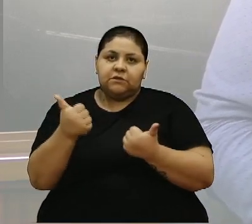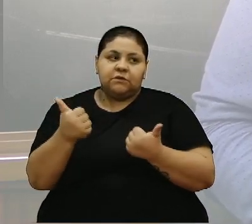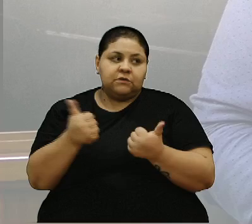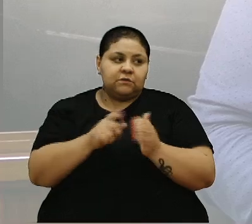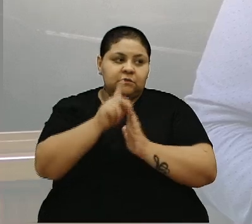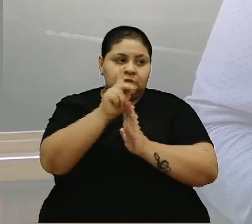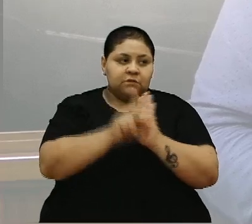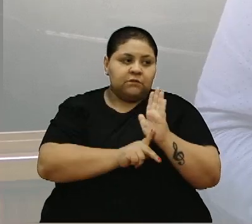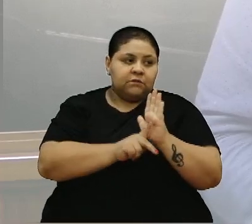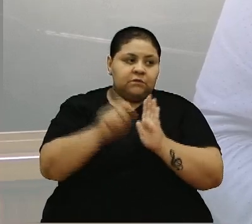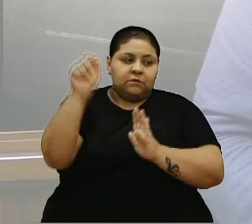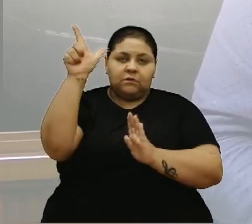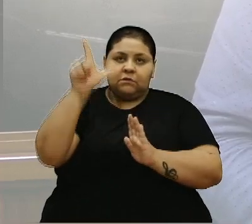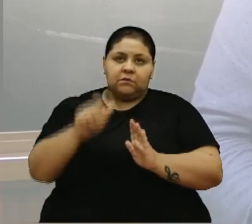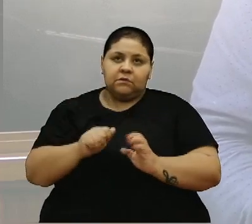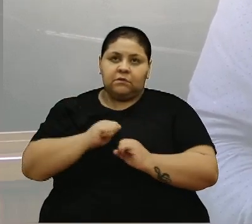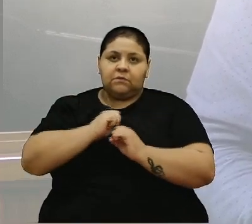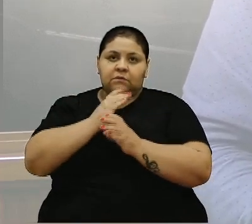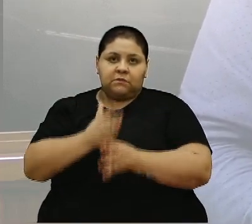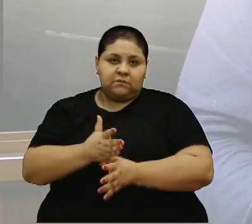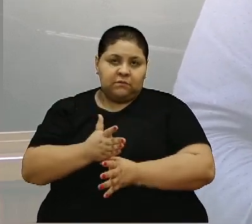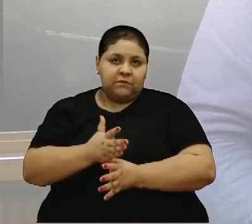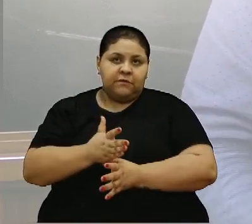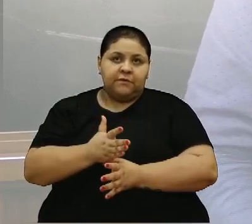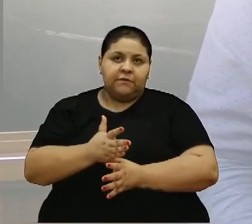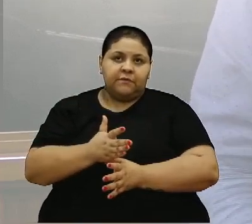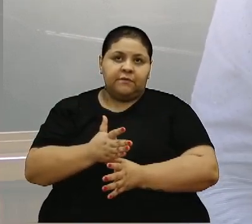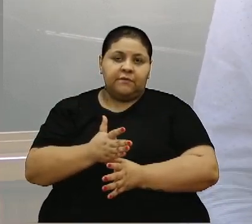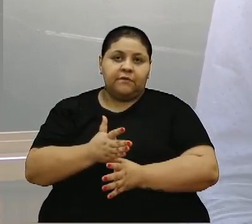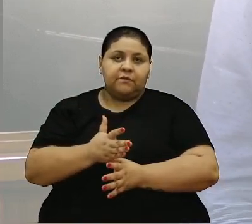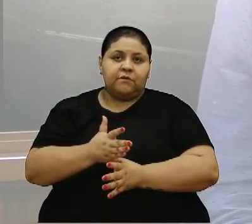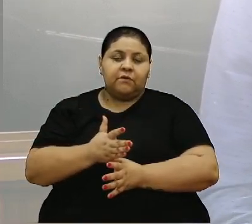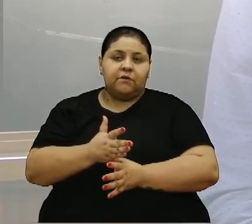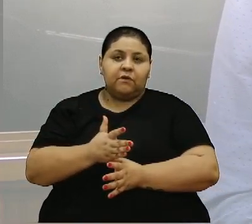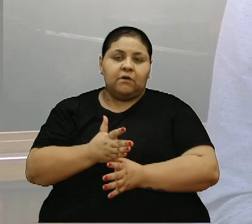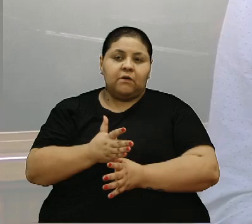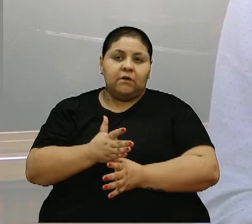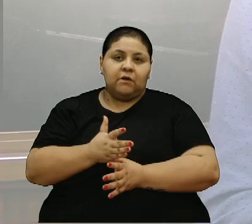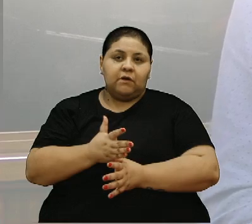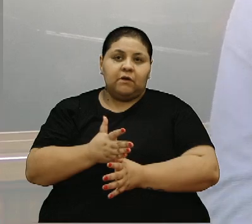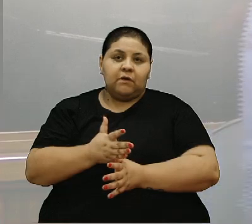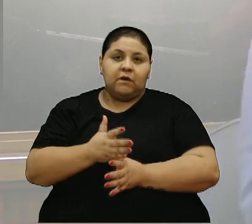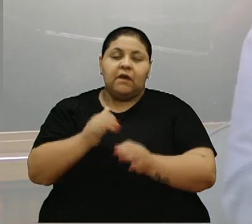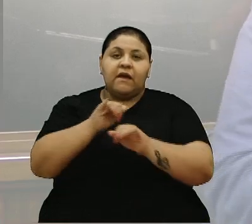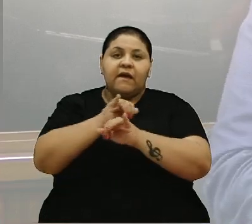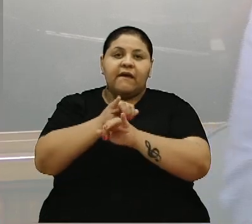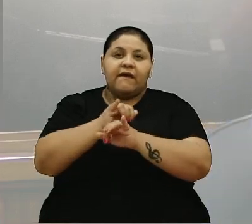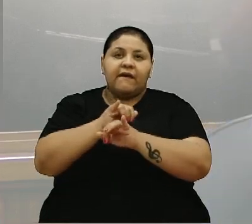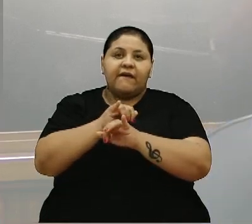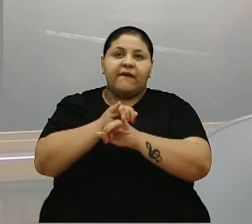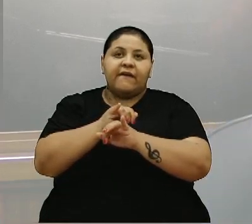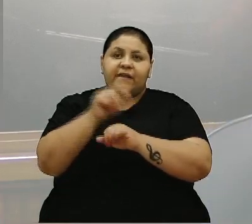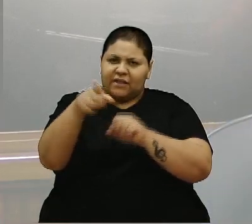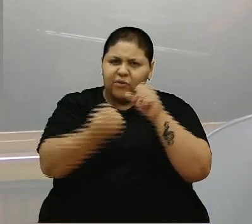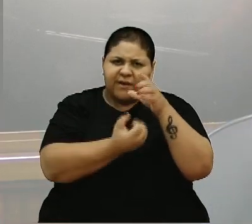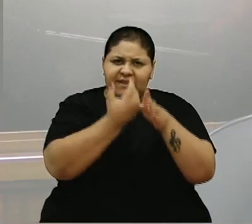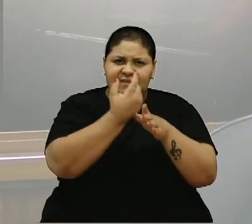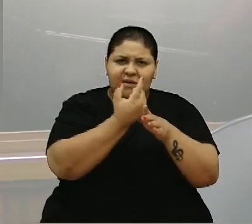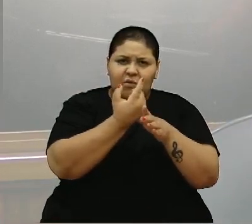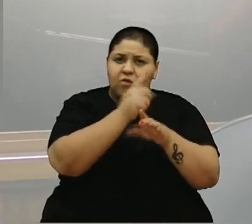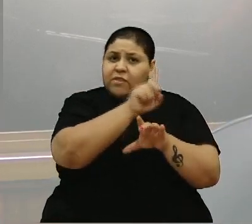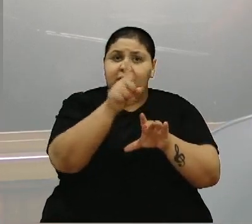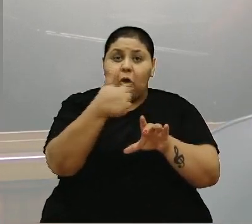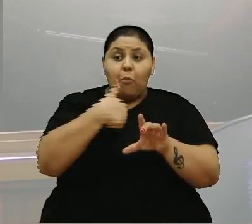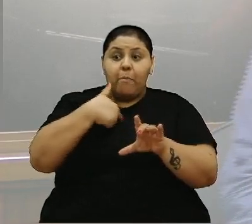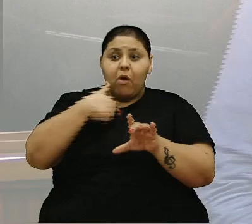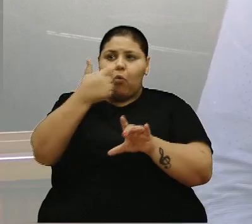projeto de afroempreendedorismo, por isso que eu não posso falar contigo. Daí eu disse, não, avisa para a Reginete. Ela disse, da tua autoria? Daí eu disse, não, de um colega